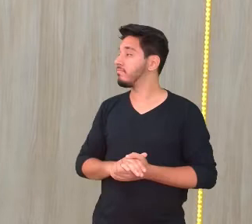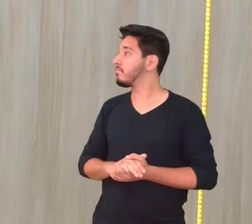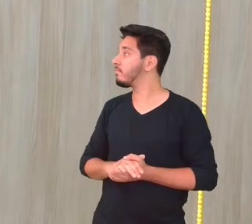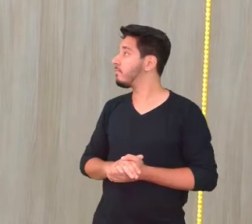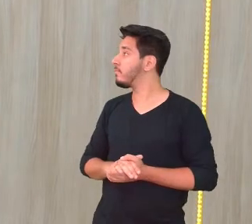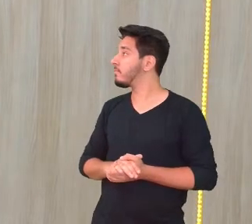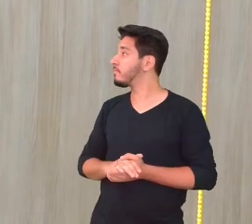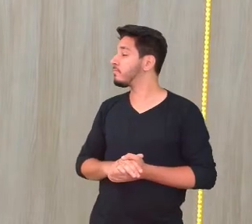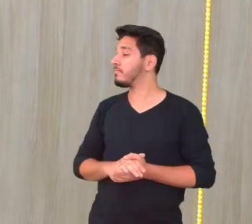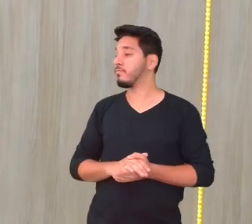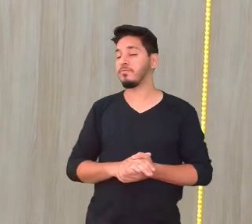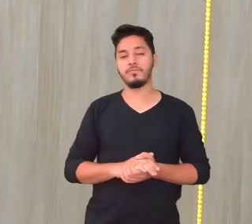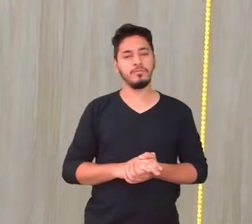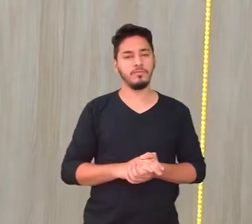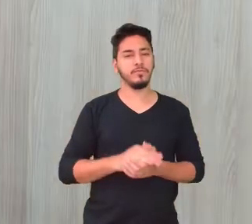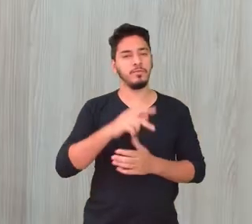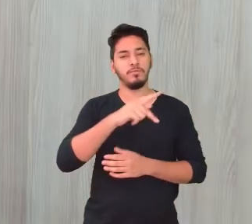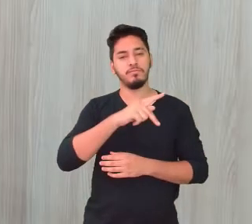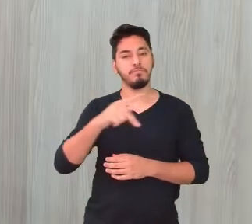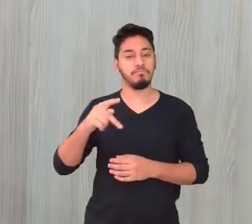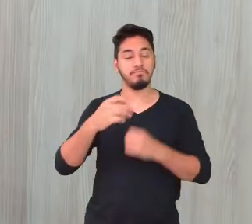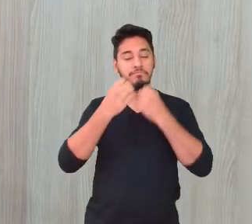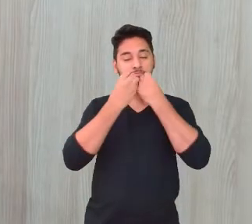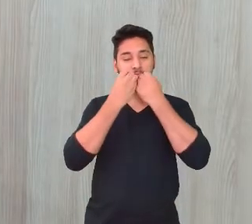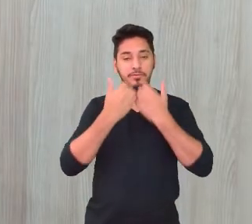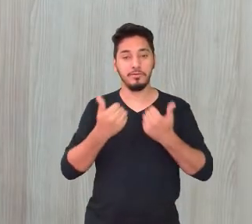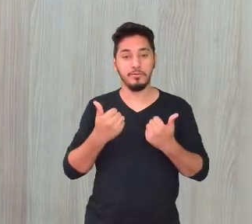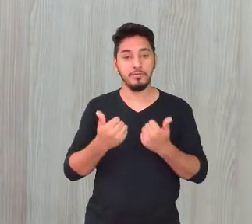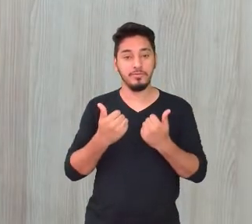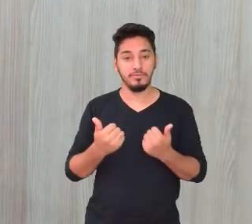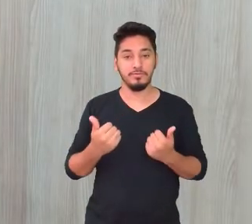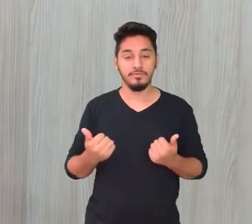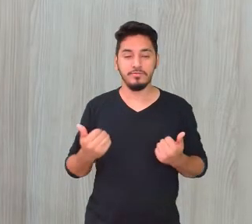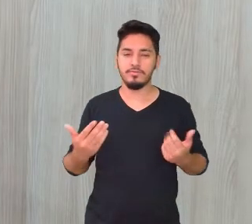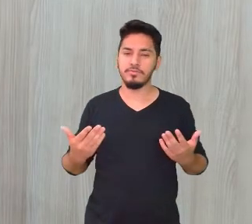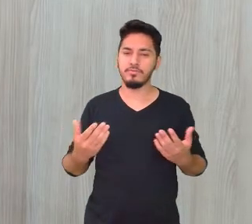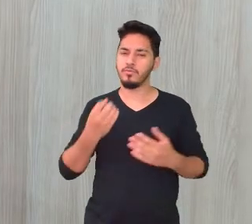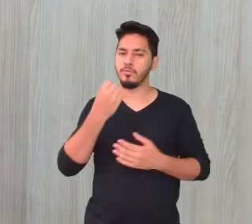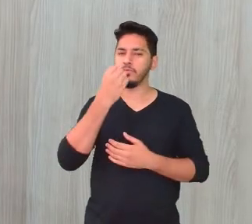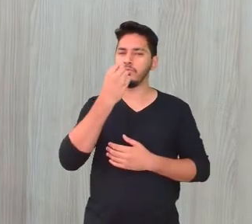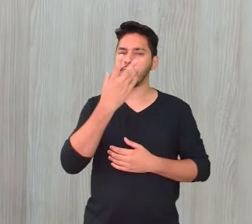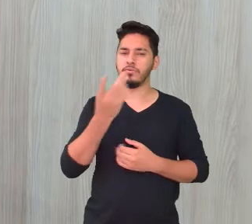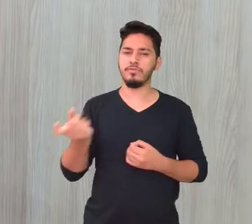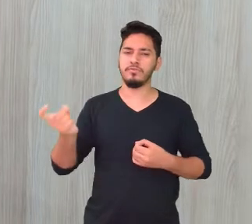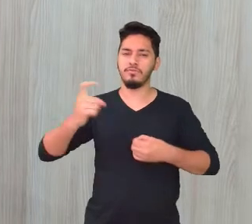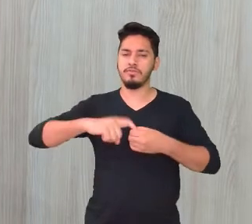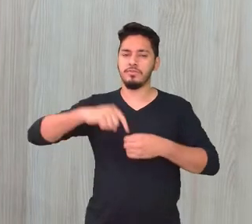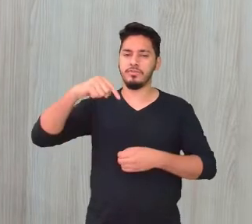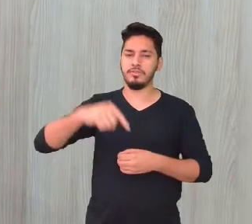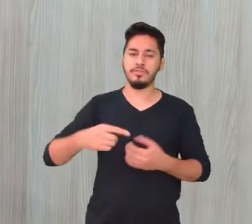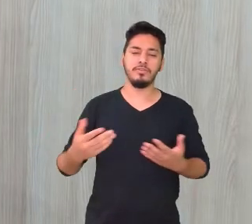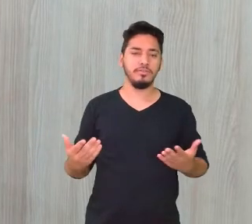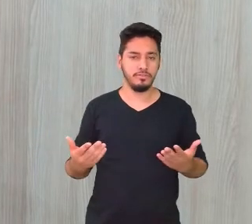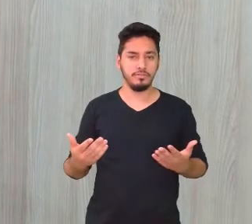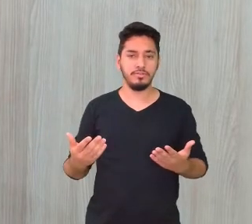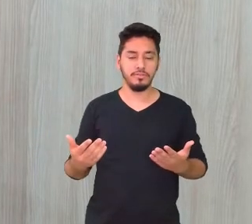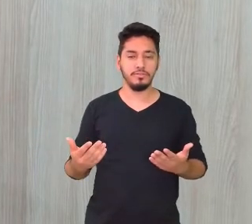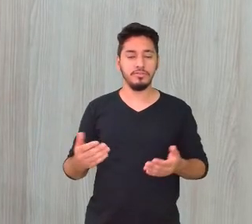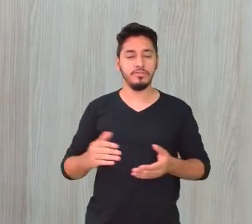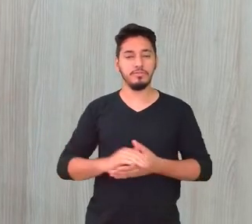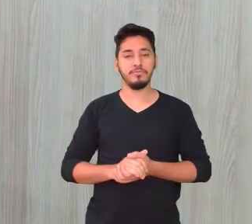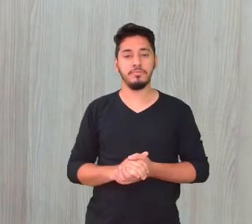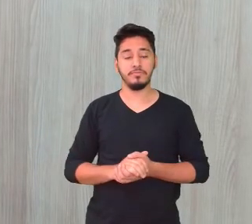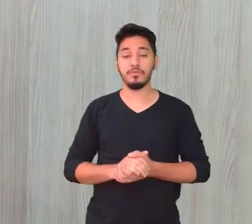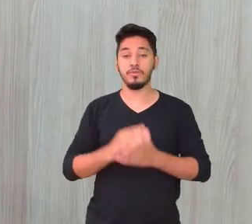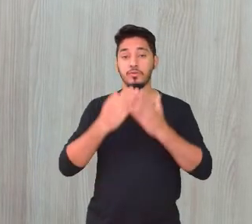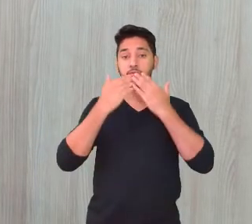de boa. De boa, meu povo. É uma satisfação estar de novo aqui com vocês. Alles klar significa